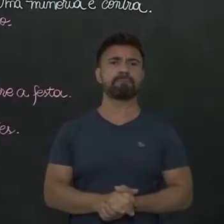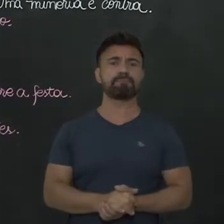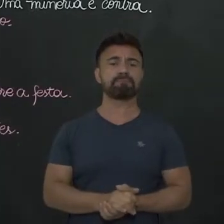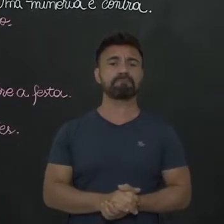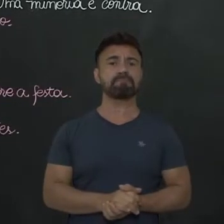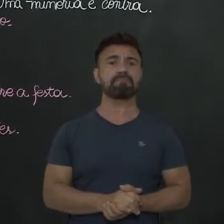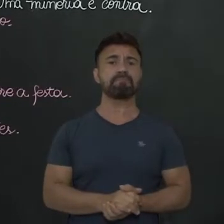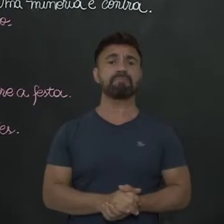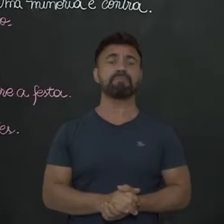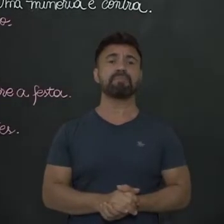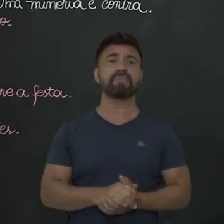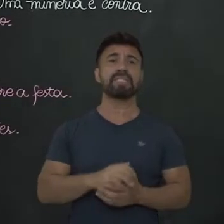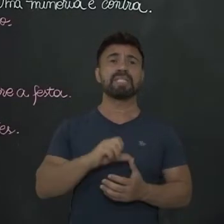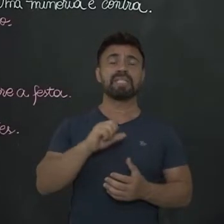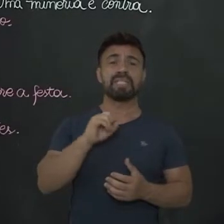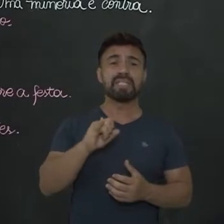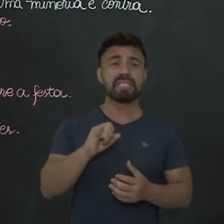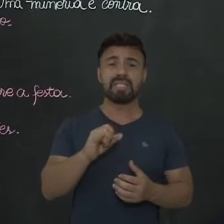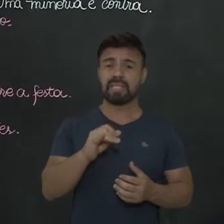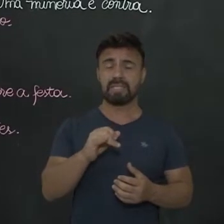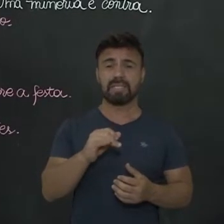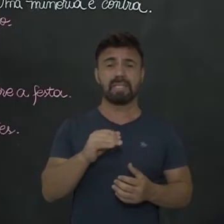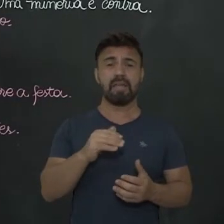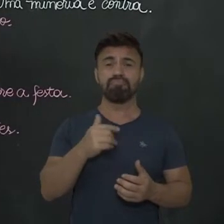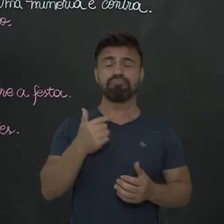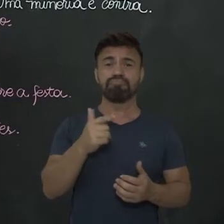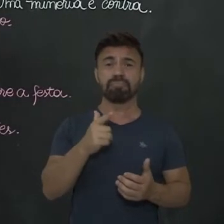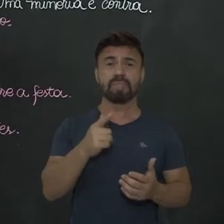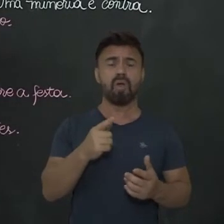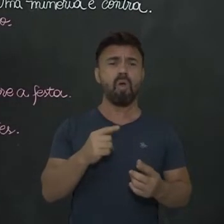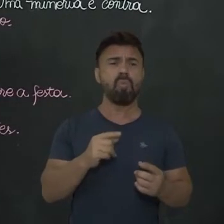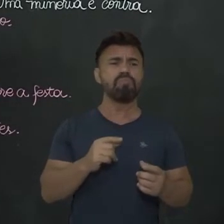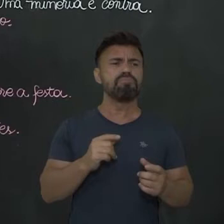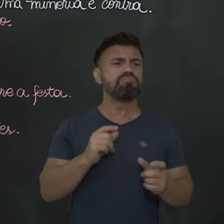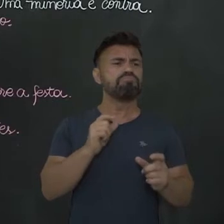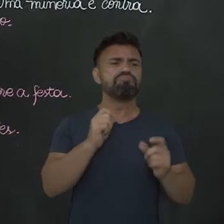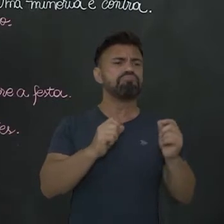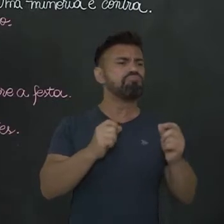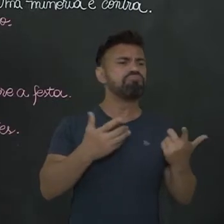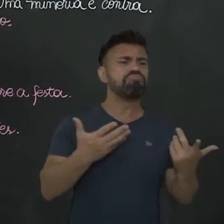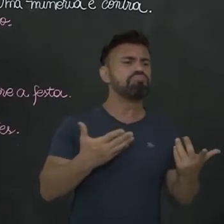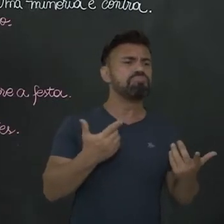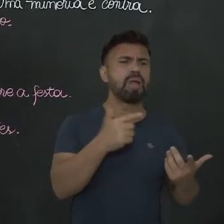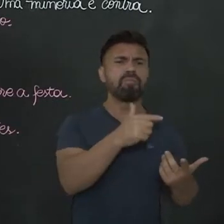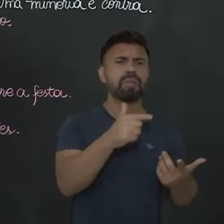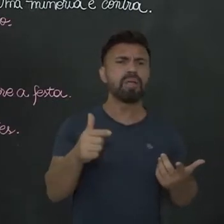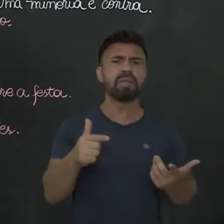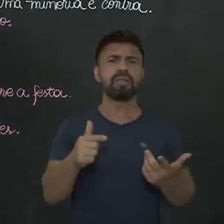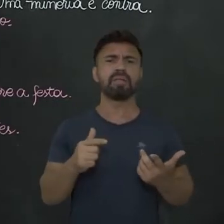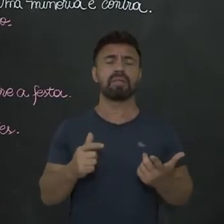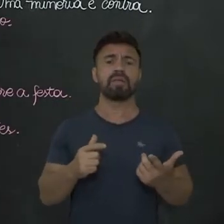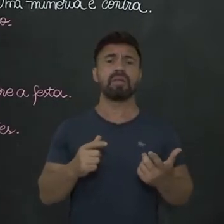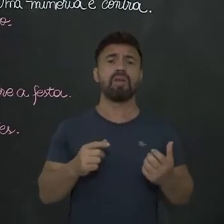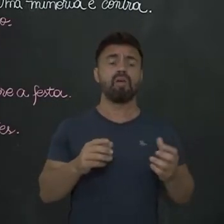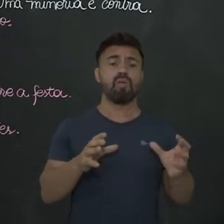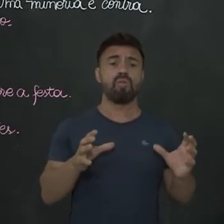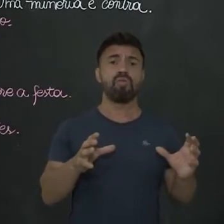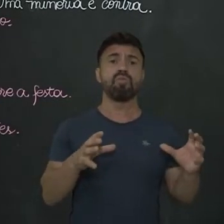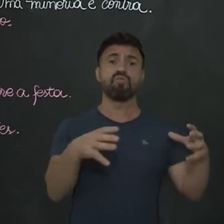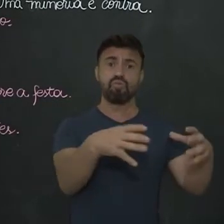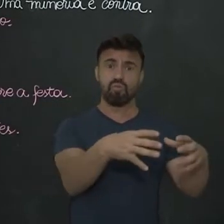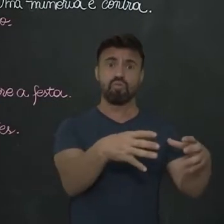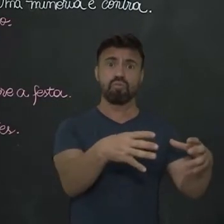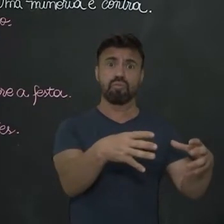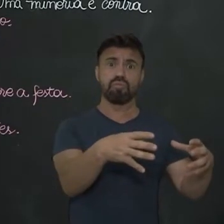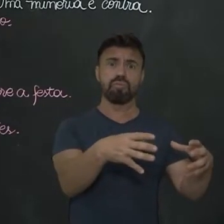singular. Se eu não tivesse a identificação dos componentes desse grupo, eu teria que colocar o verbo no singular. Então, o